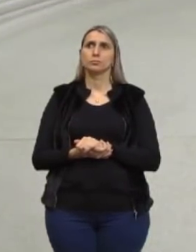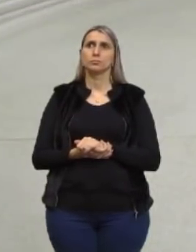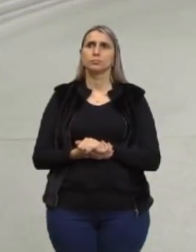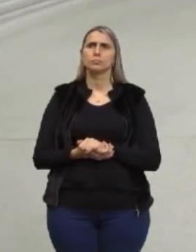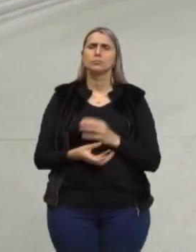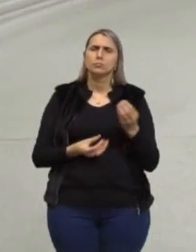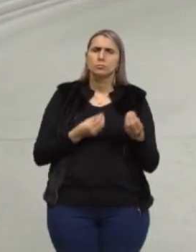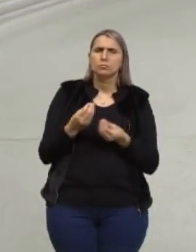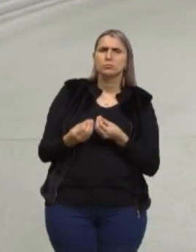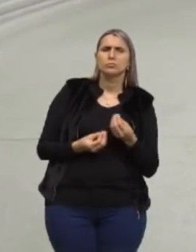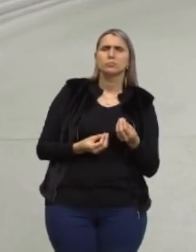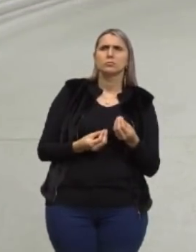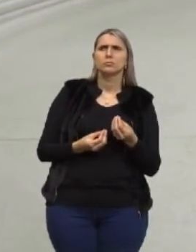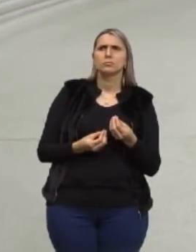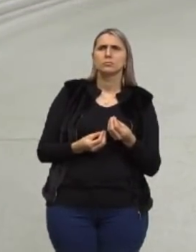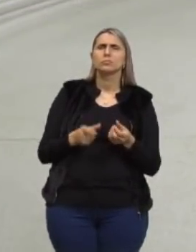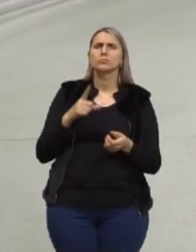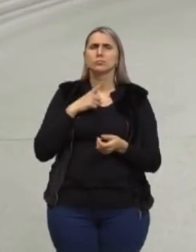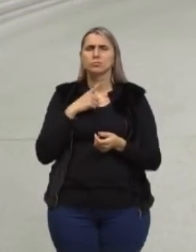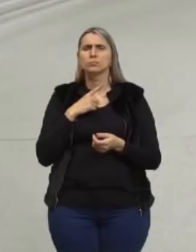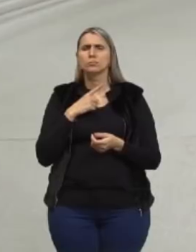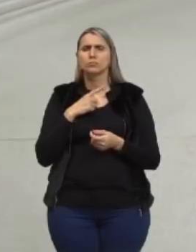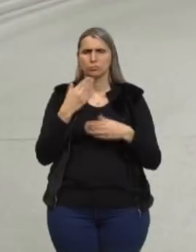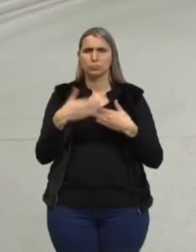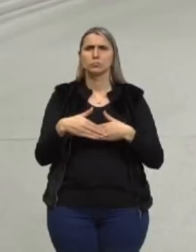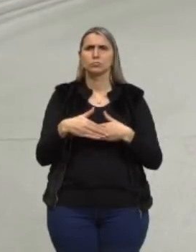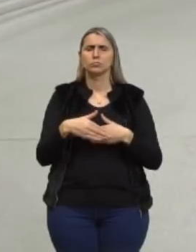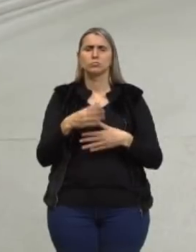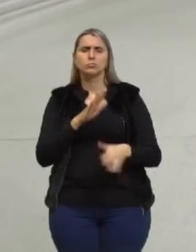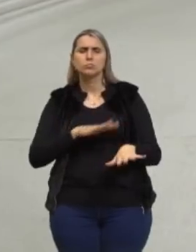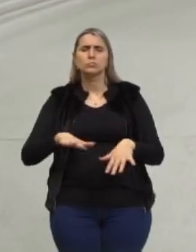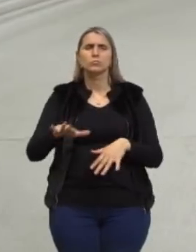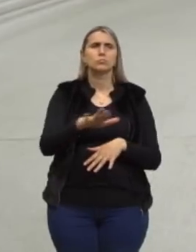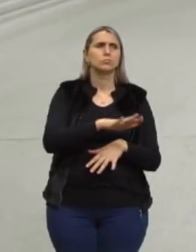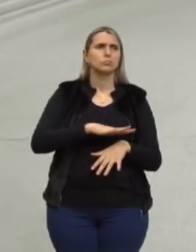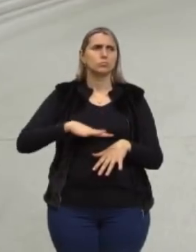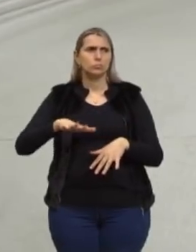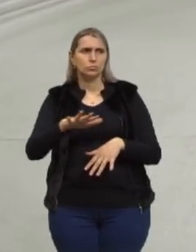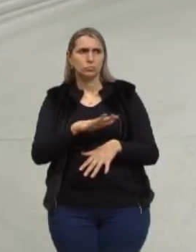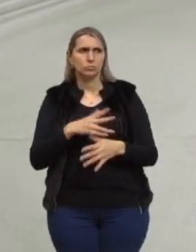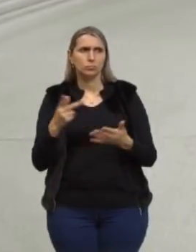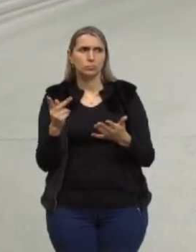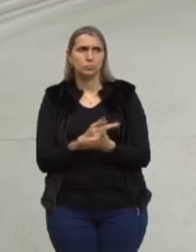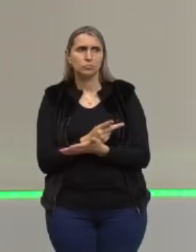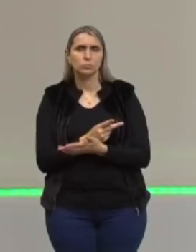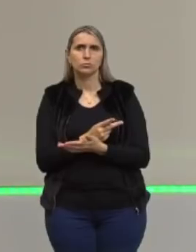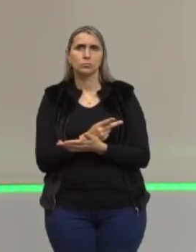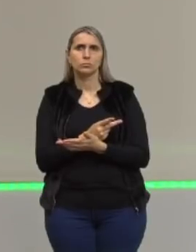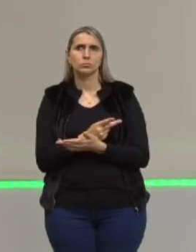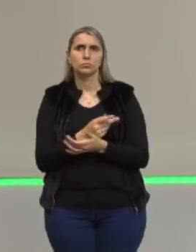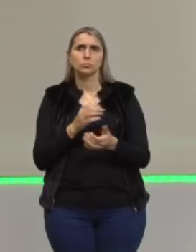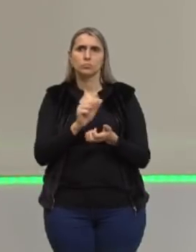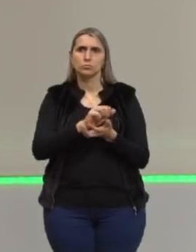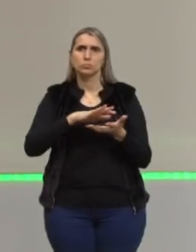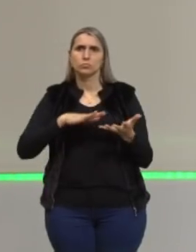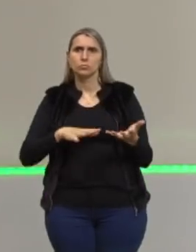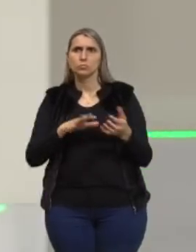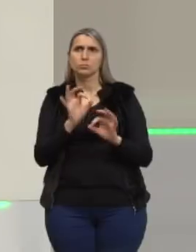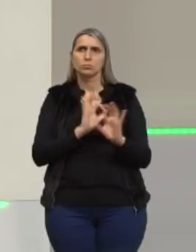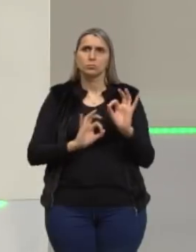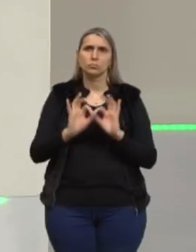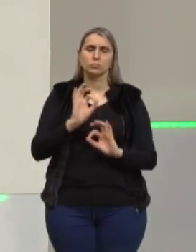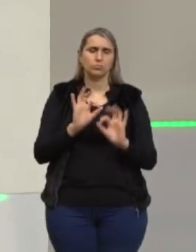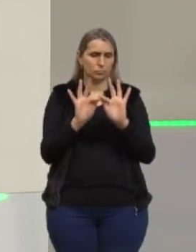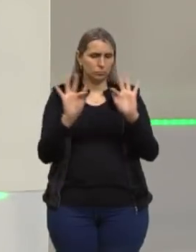como é que você isso já caiu e vocês vão ver pessoal que geralmente acontece de cair no exercício para vocês